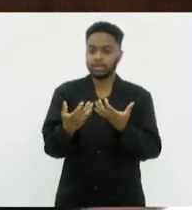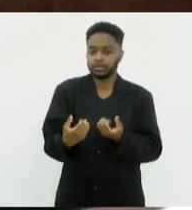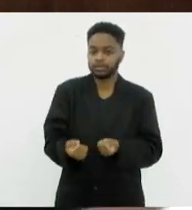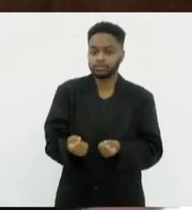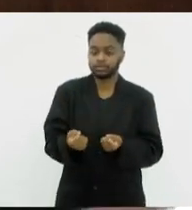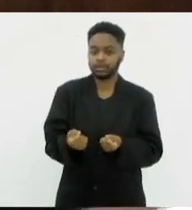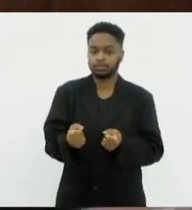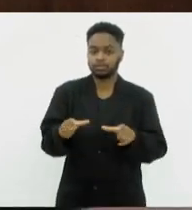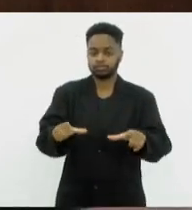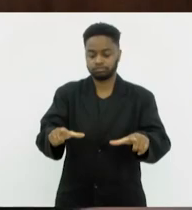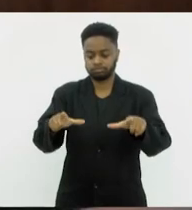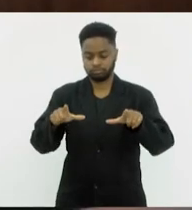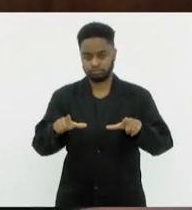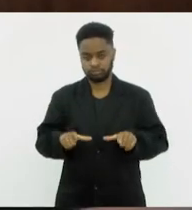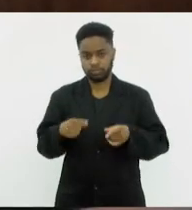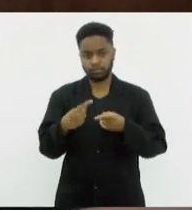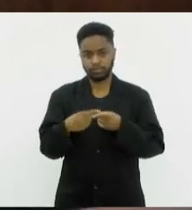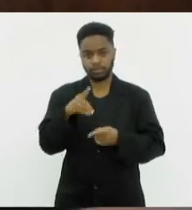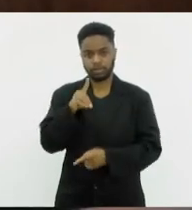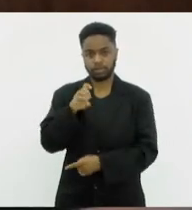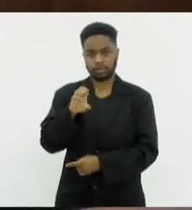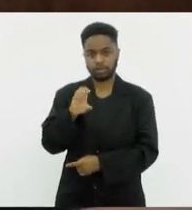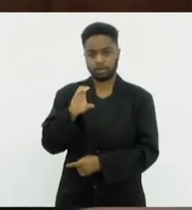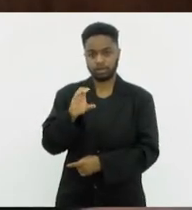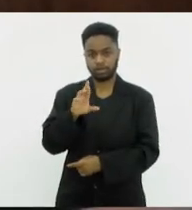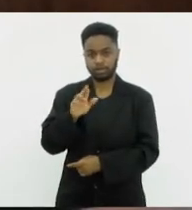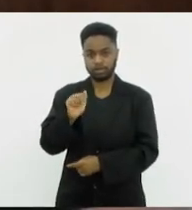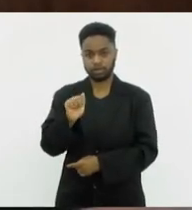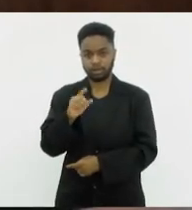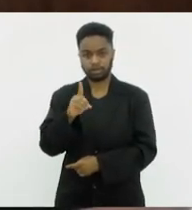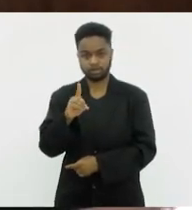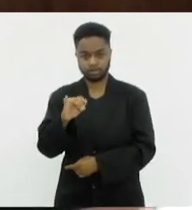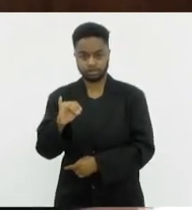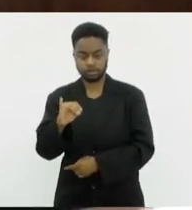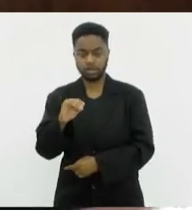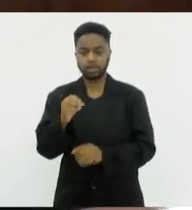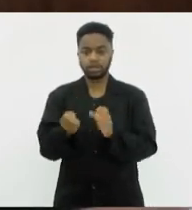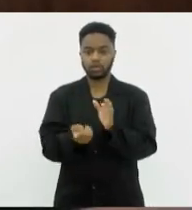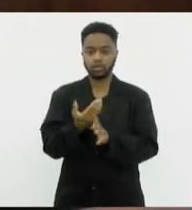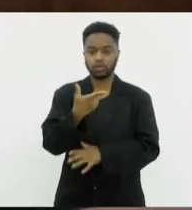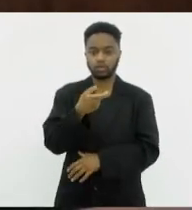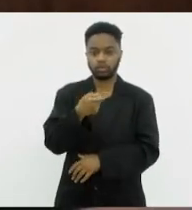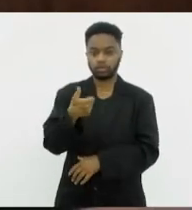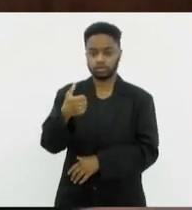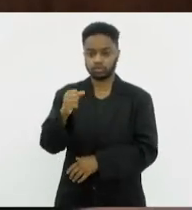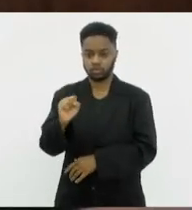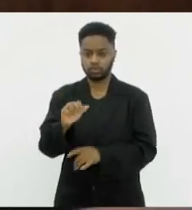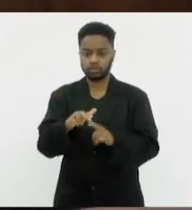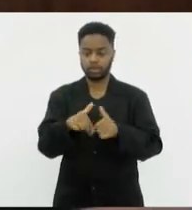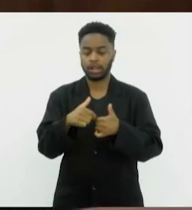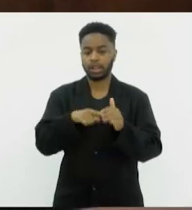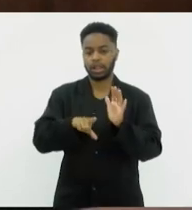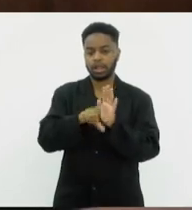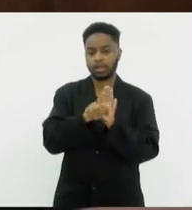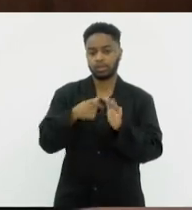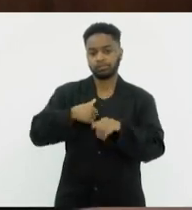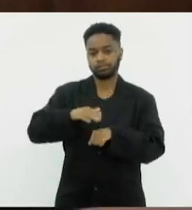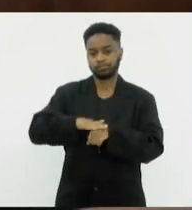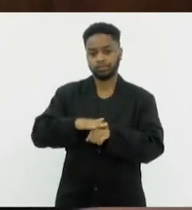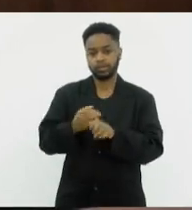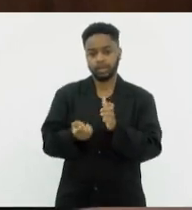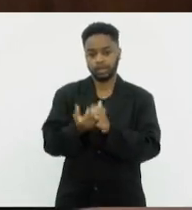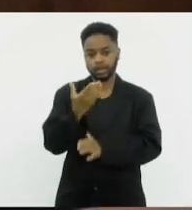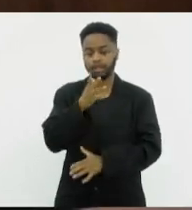congratulações. A DECRAD foi criada em 2018, resultado de uma lei de minha autoria, demorou 10 anos para